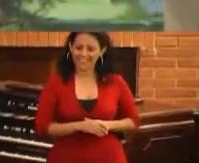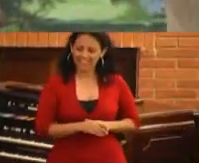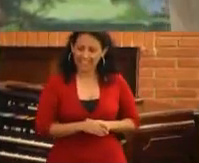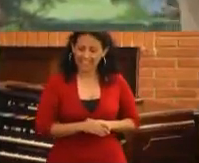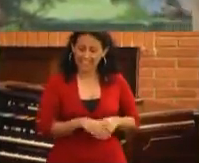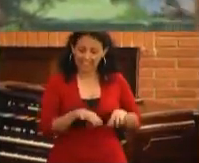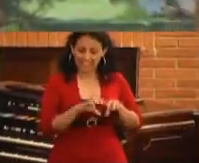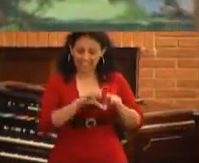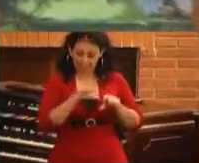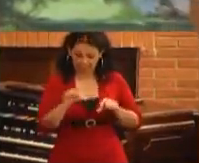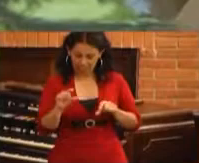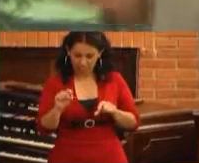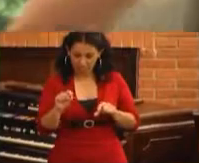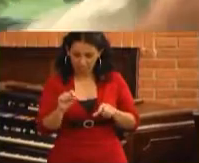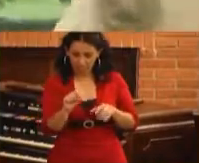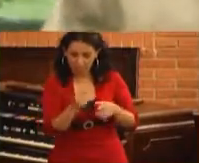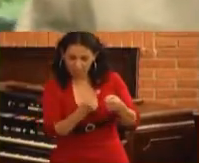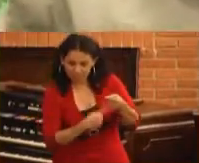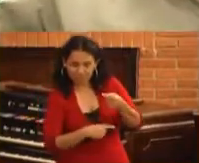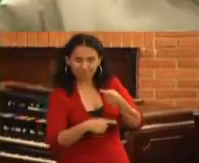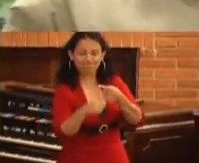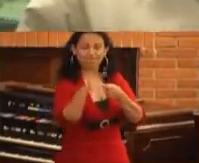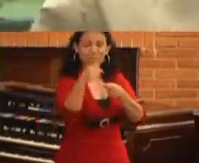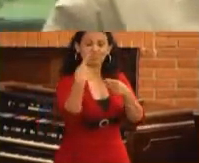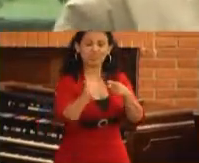e cresce para riba.